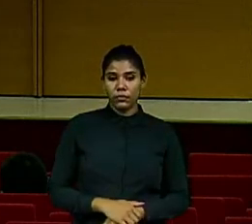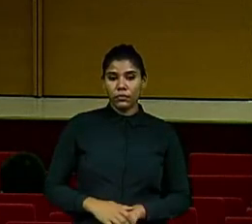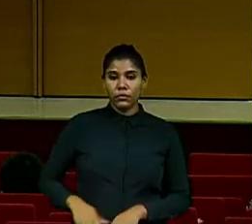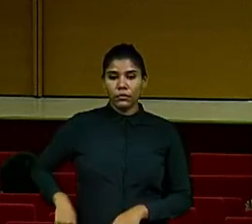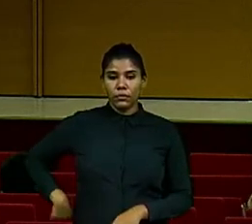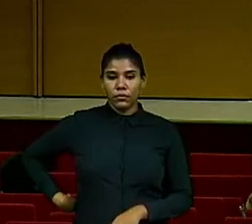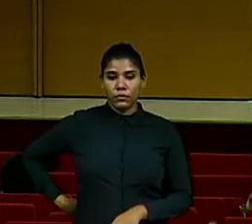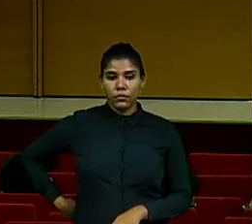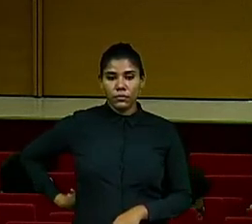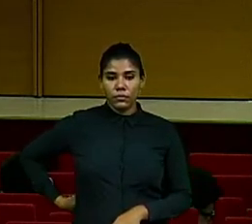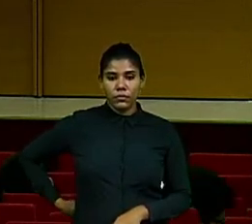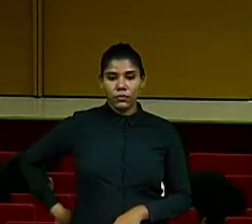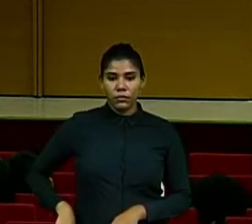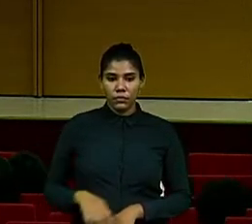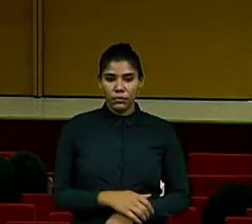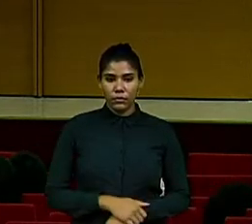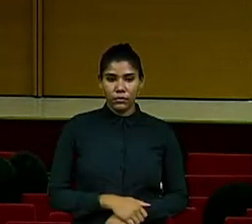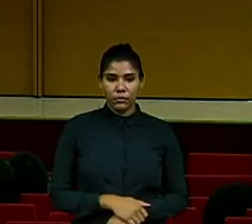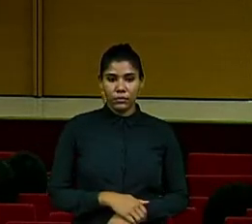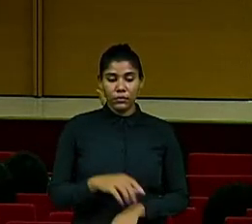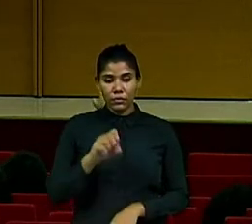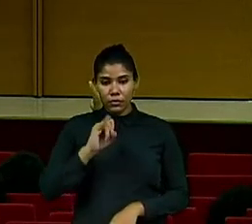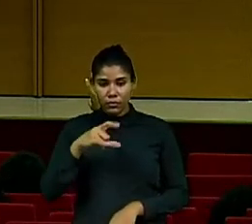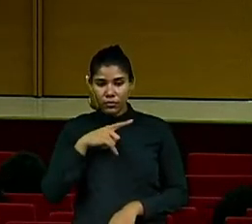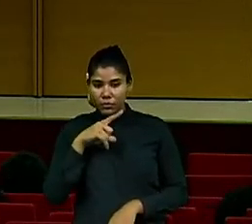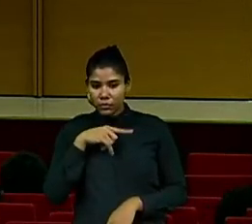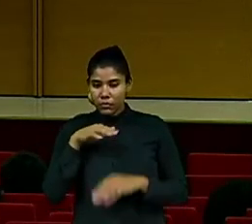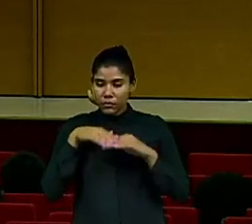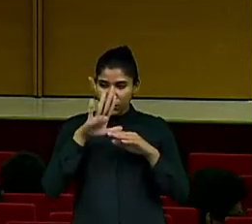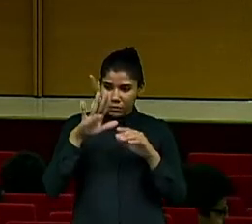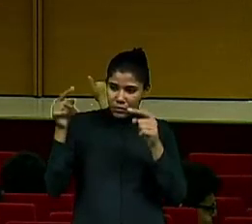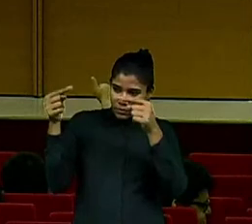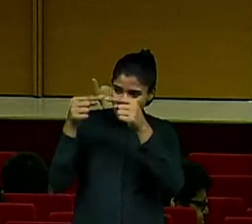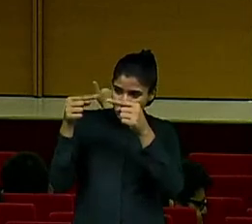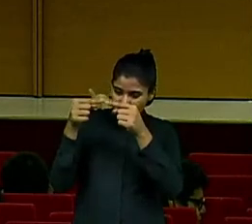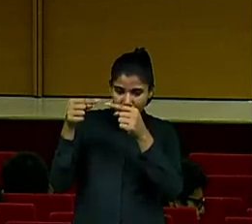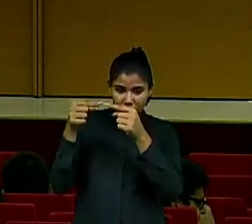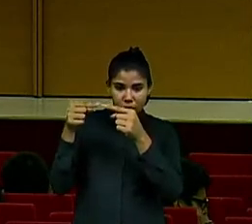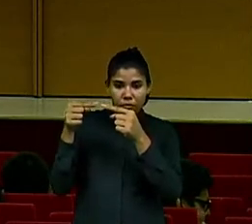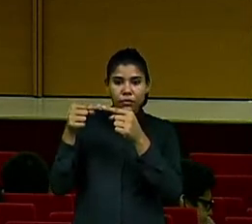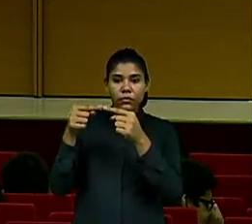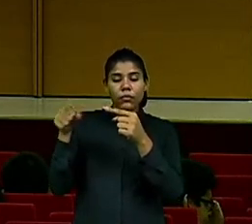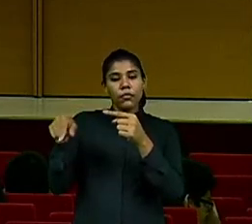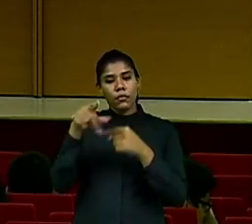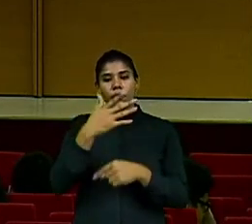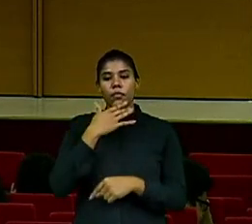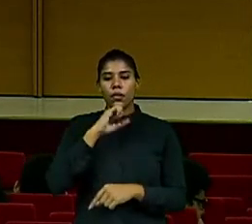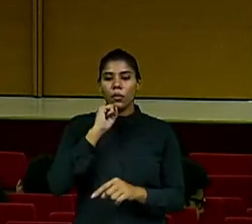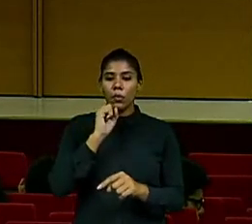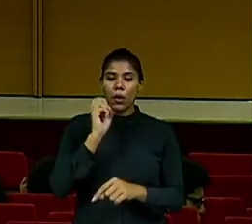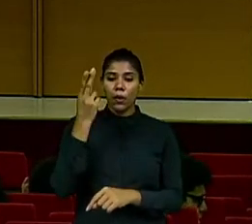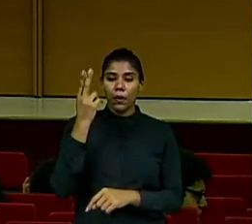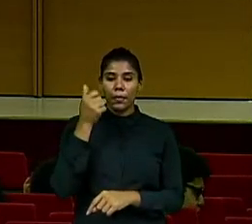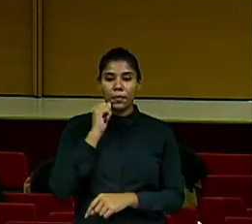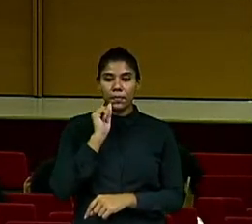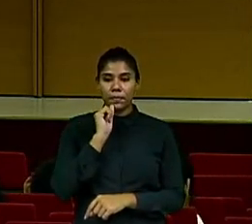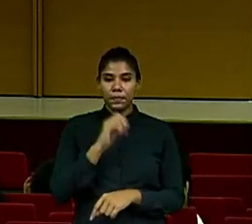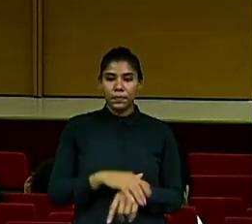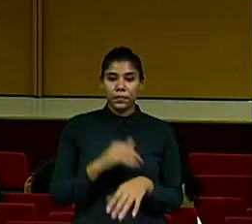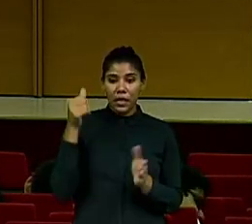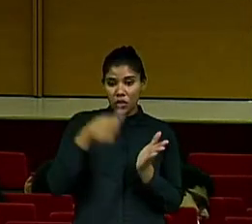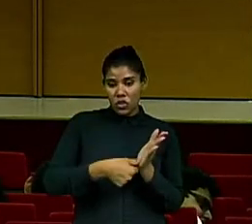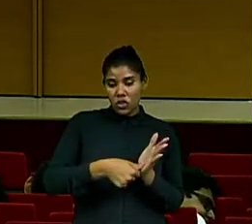e bater mais um com o outro é o filho é o pai a digital é exclusiva também